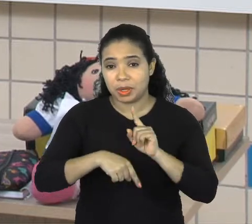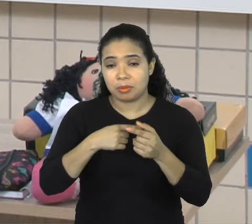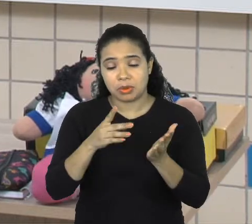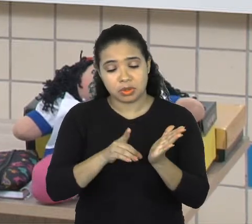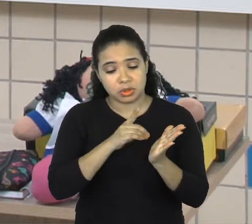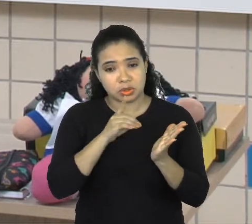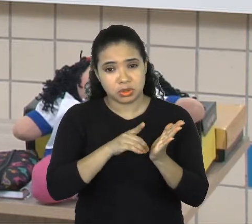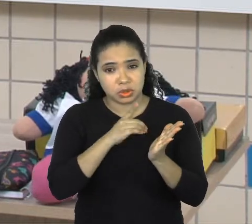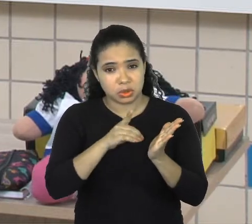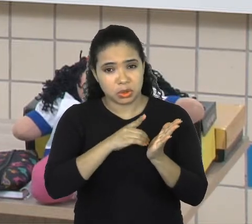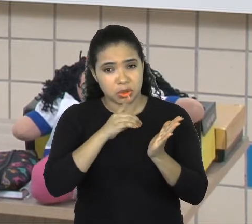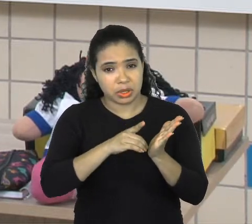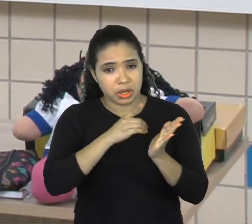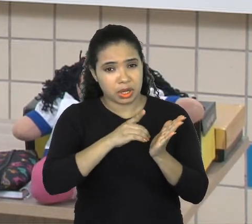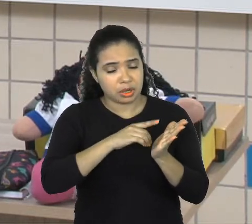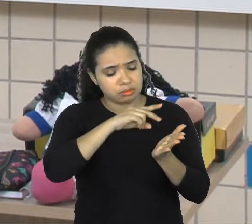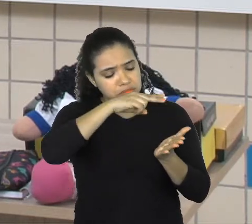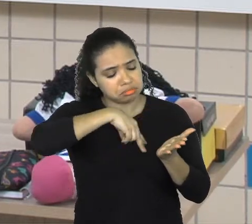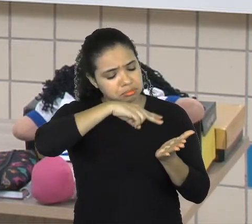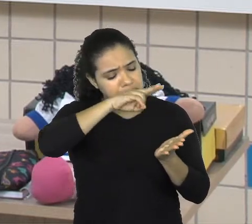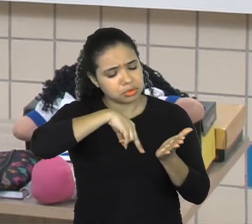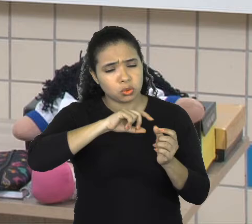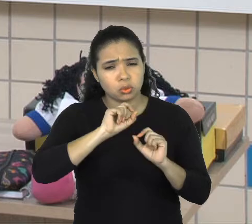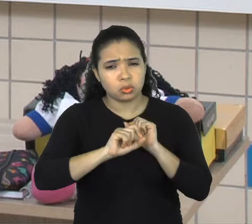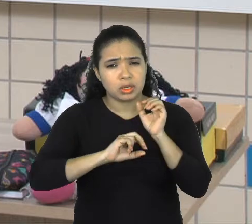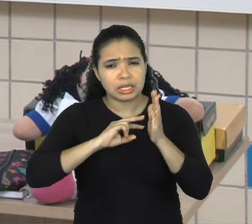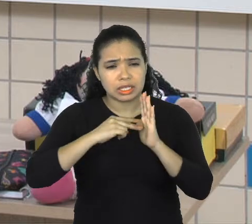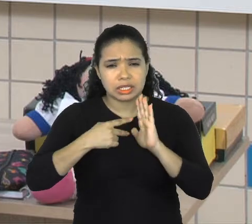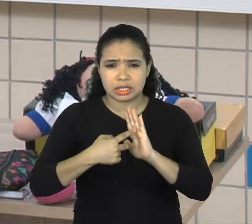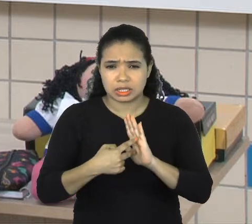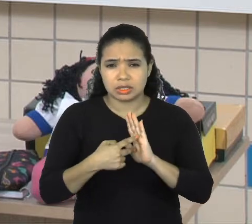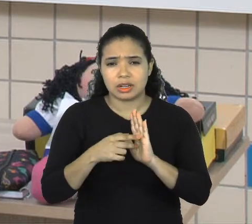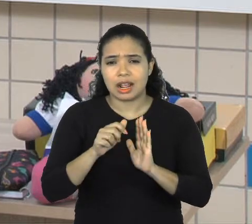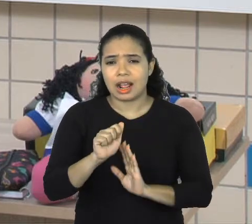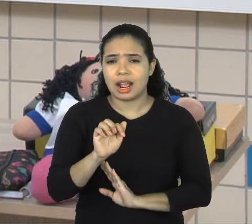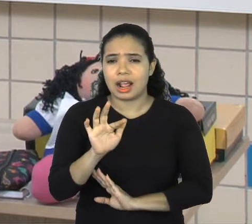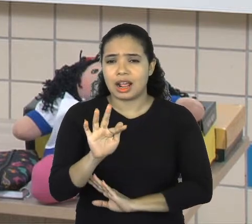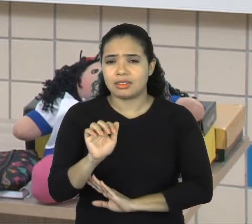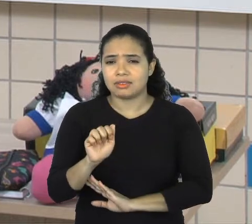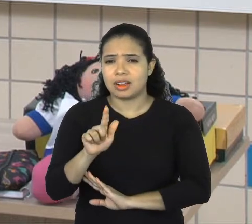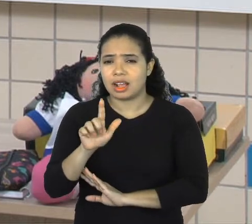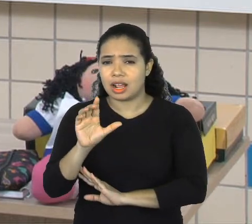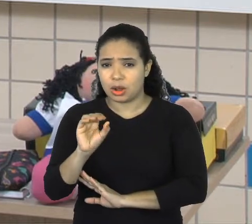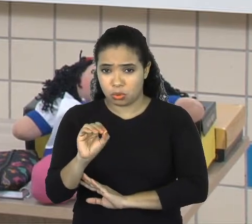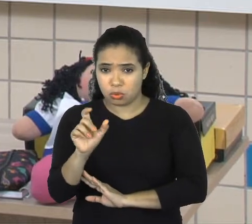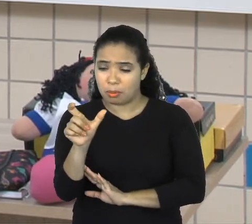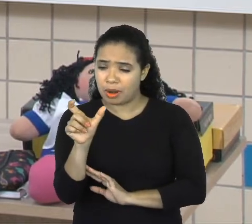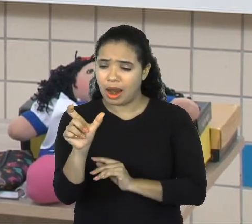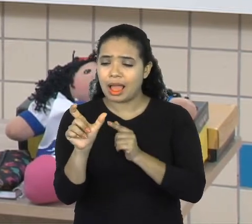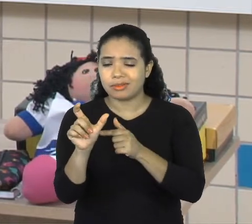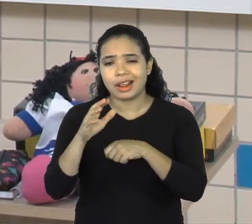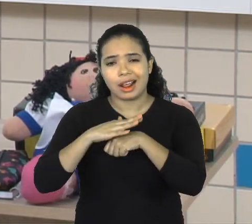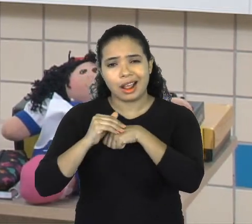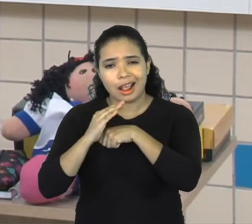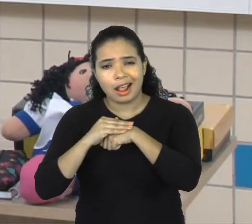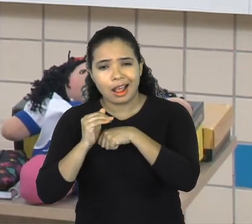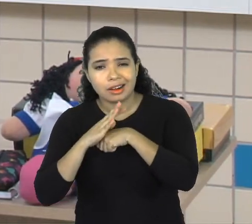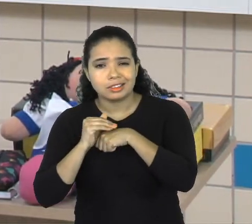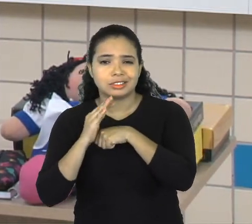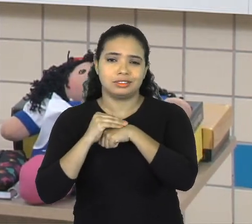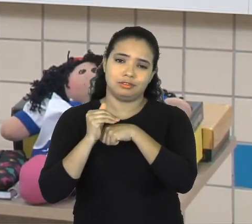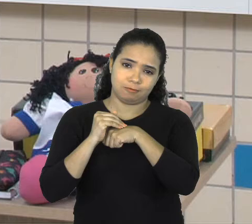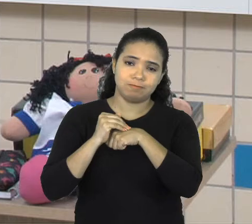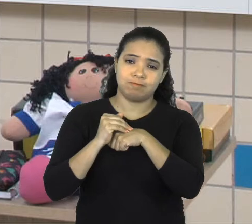dicionário, dar uma olhadinha no dicionário, o que significa afago. Mesmo eu já tendo falado que é carinho, é carícia,